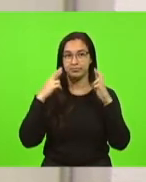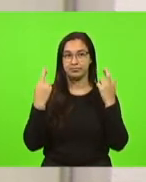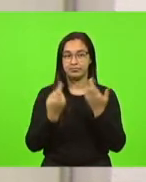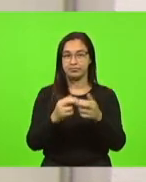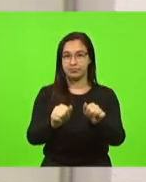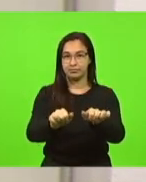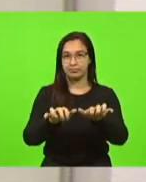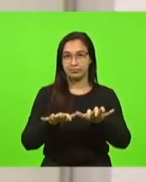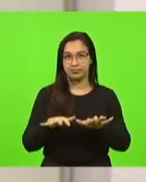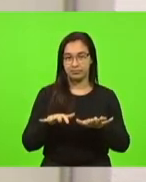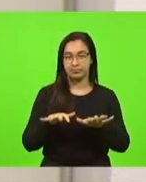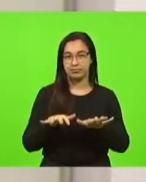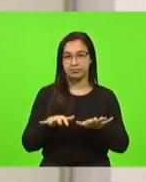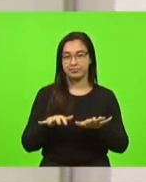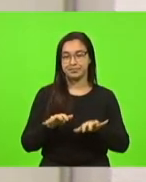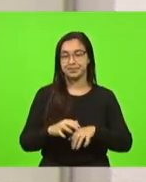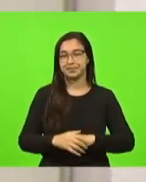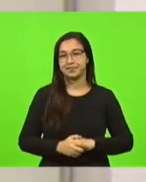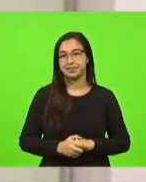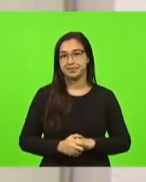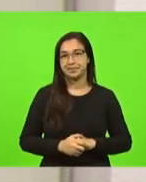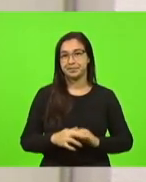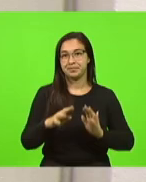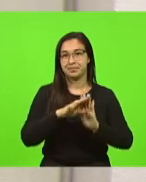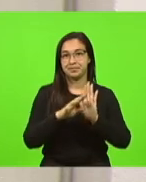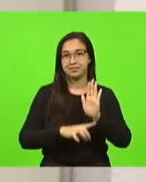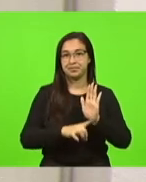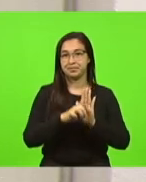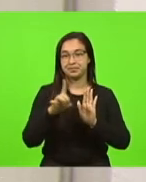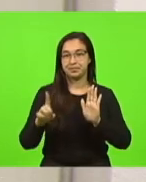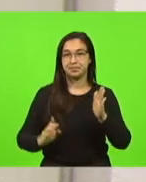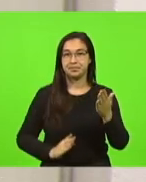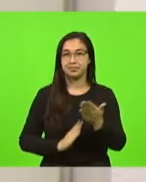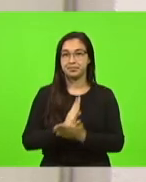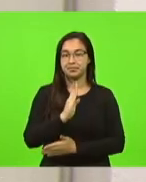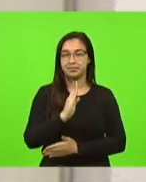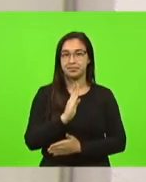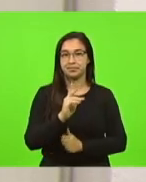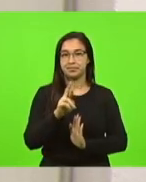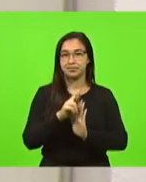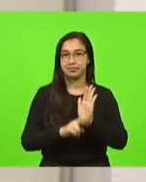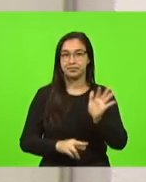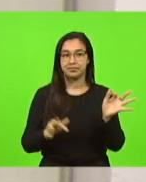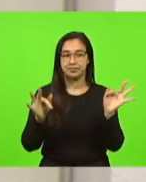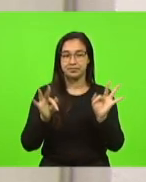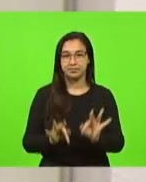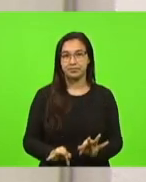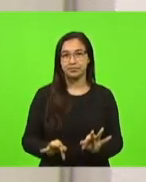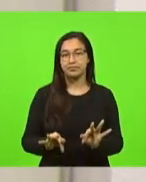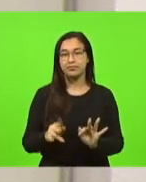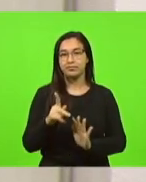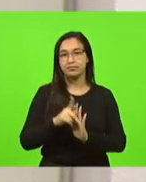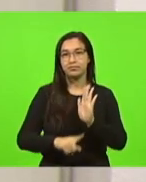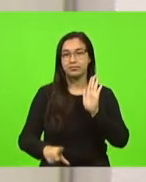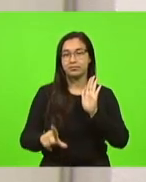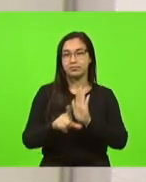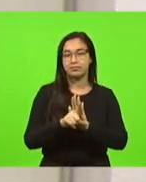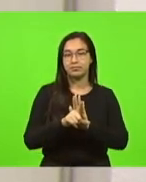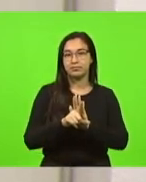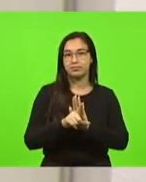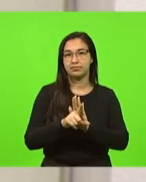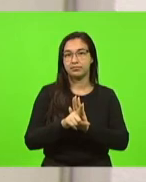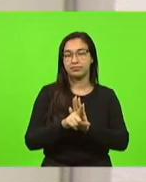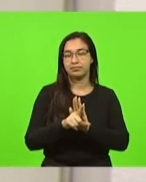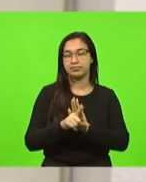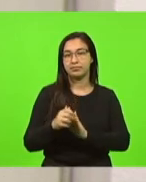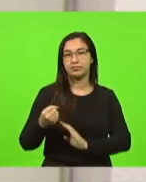sessão extraordinária. Ordem do dia, foram aprovadas as redações finais, exaradas aos projetos, ao projeto